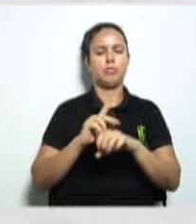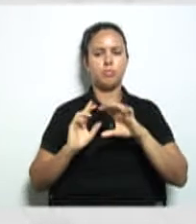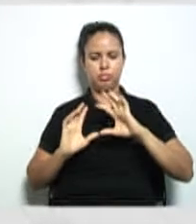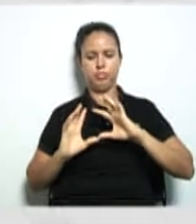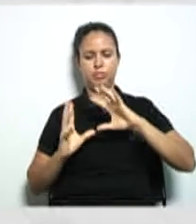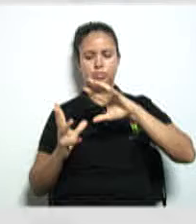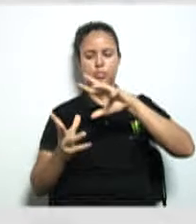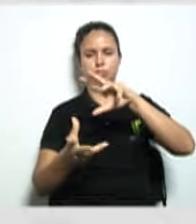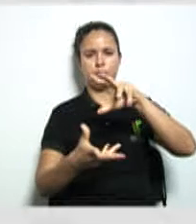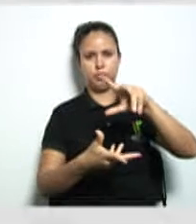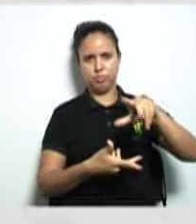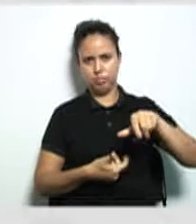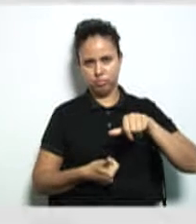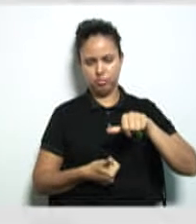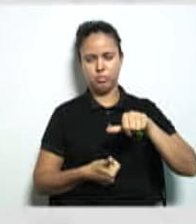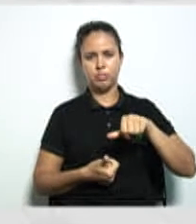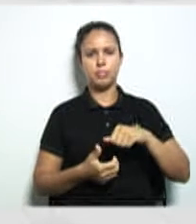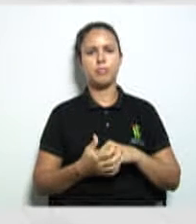internacionais.